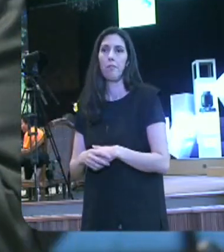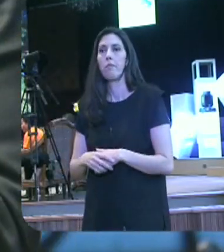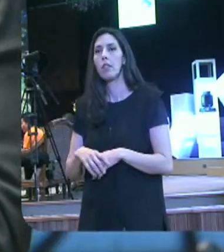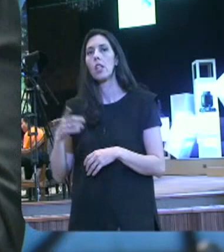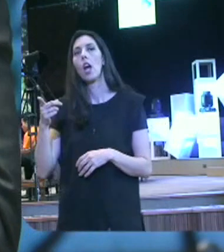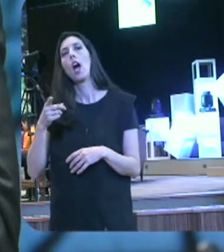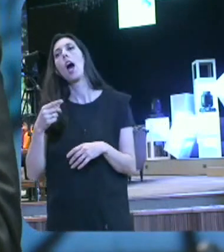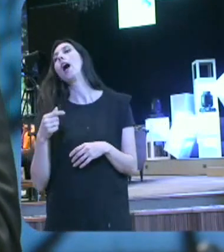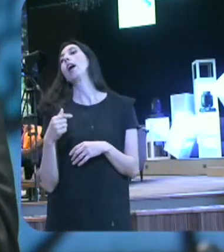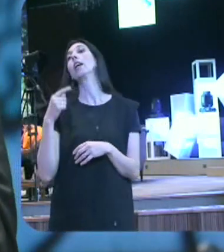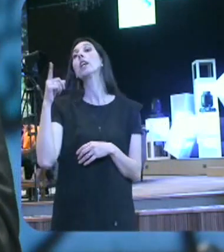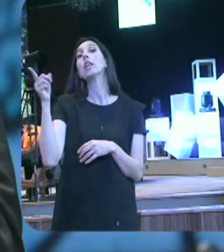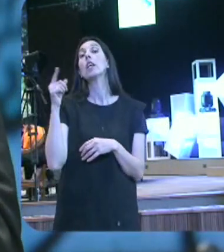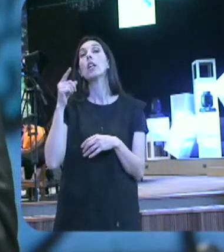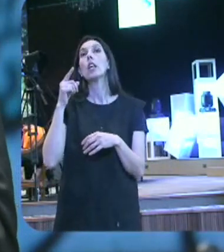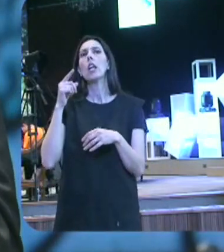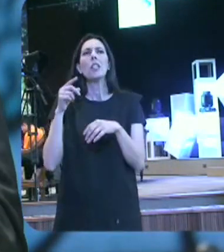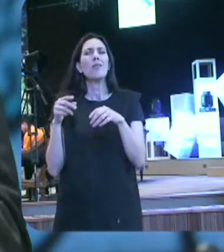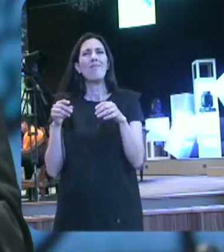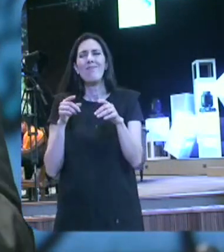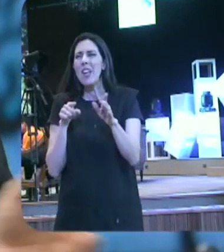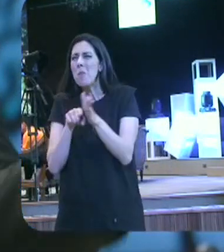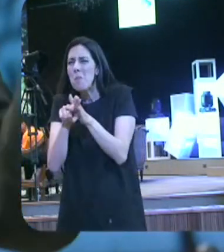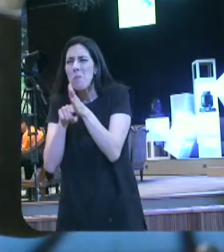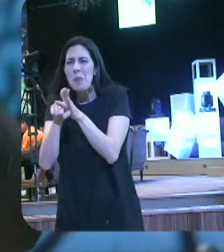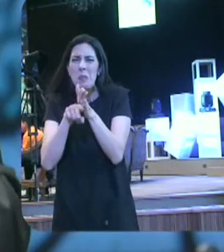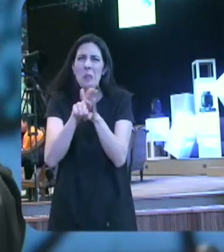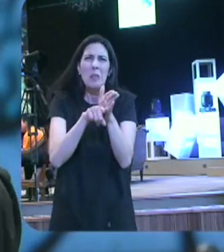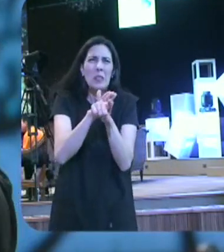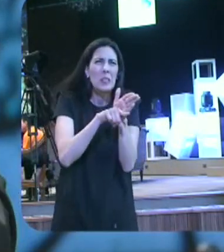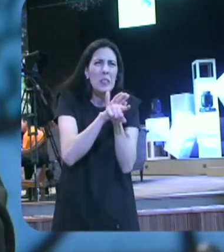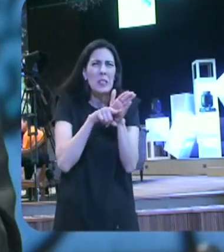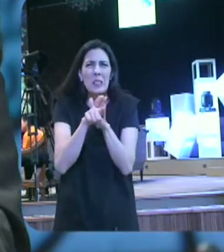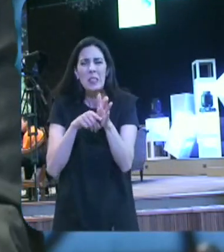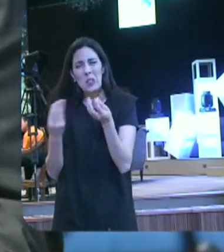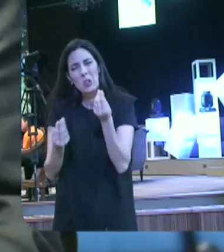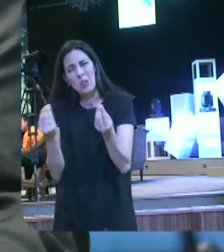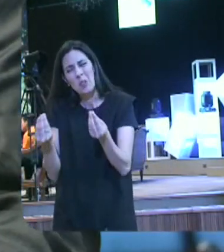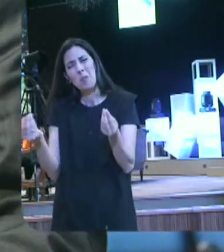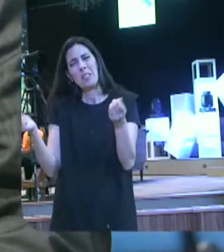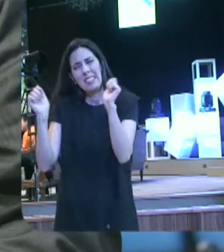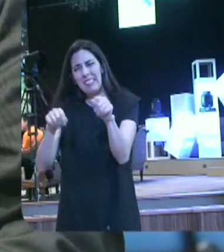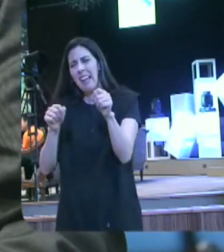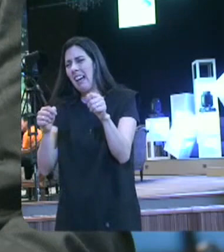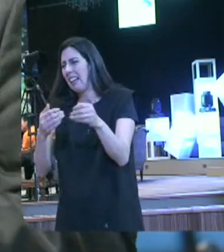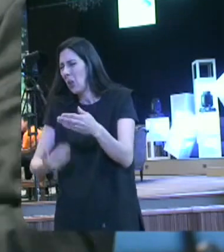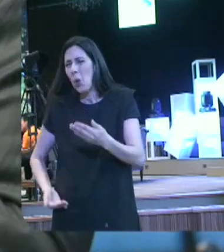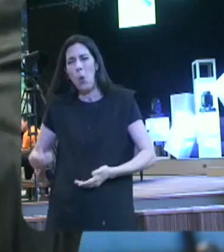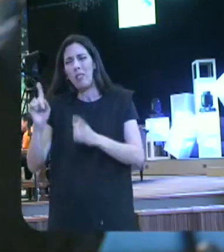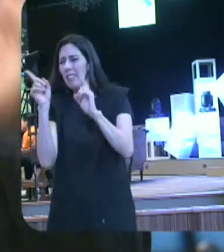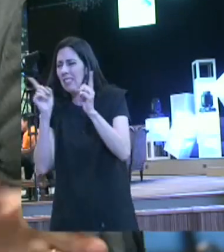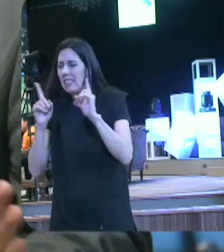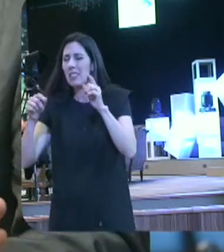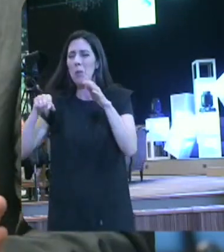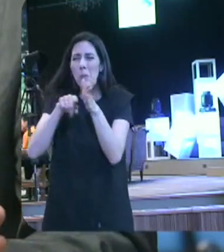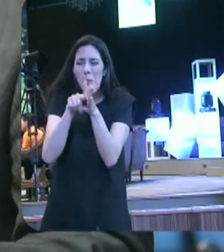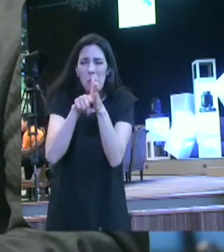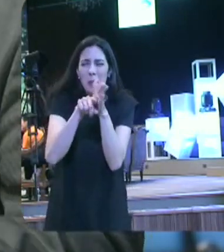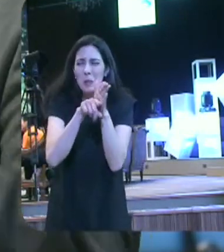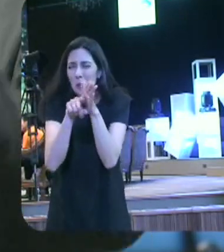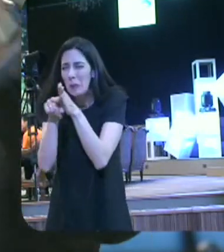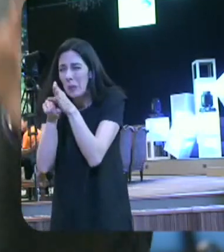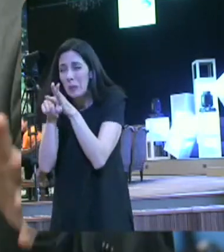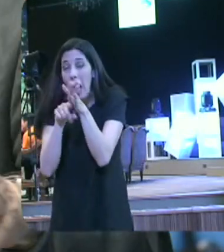descobriram um tratamento aqui no Brasil. E aí vieram para cá, para o tratamento da filhinha. Os pais tiveram que voltar